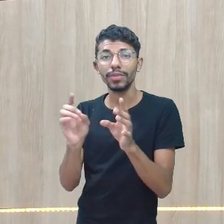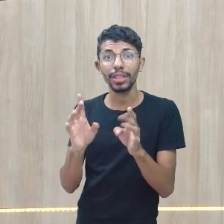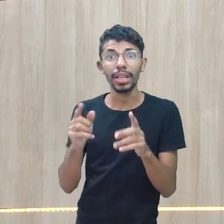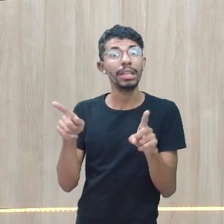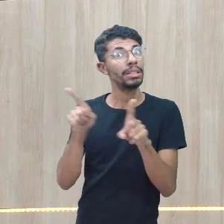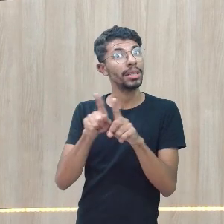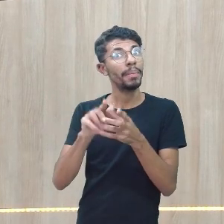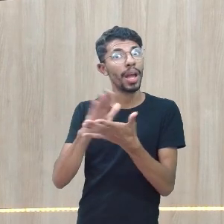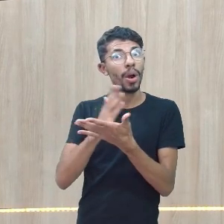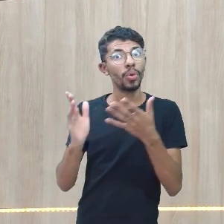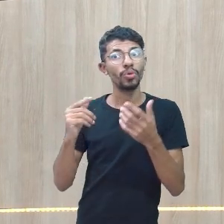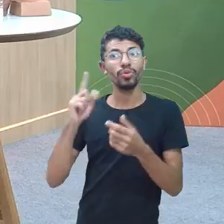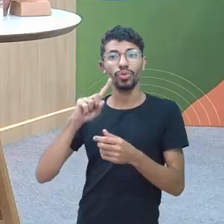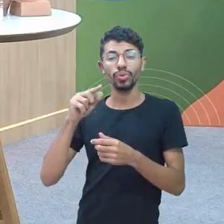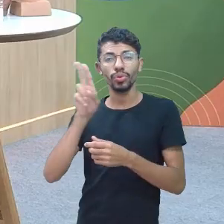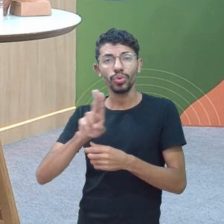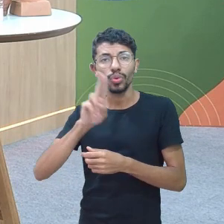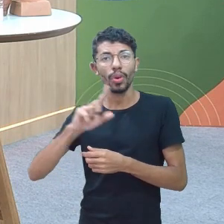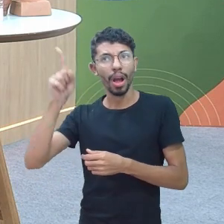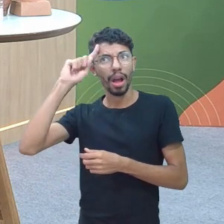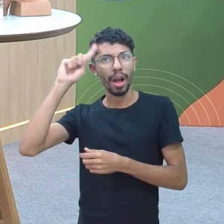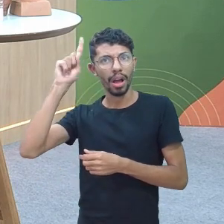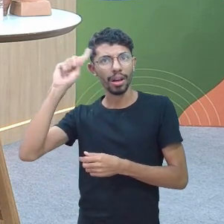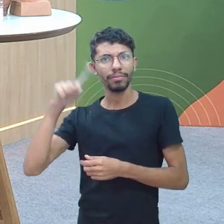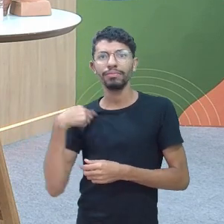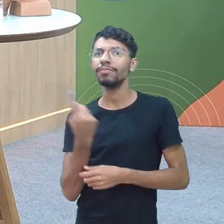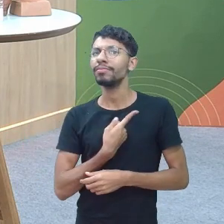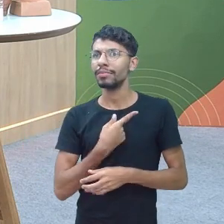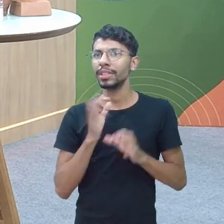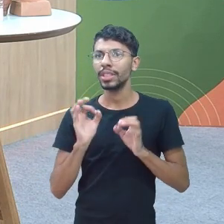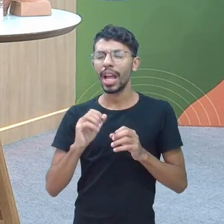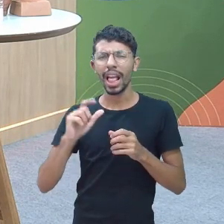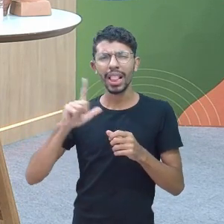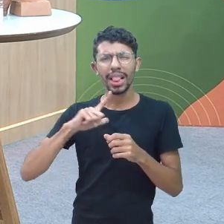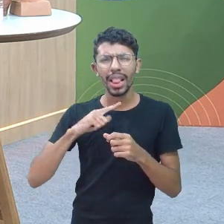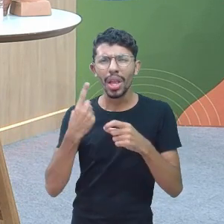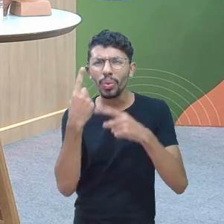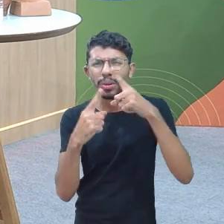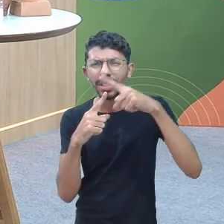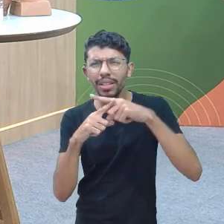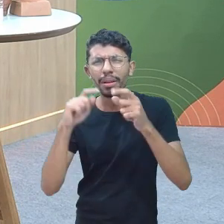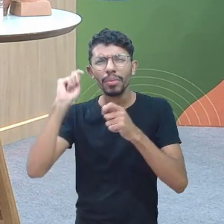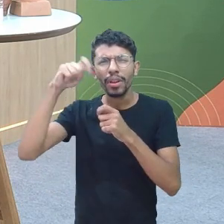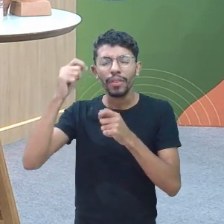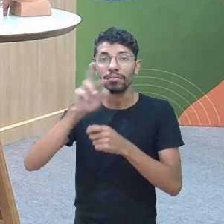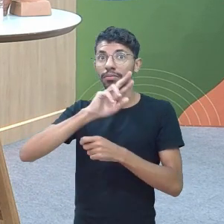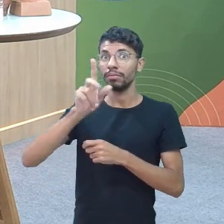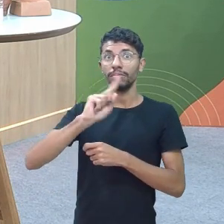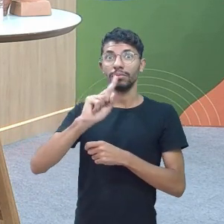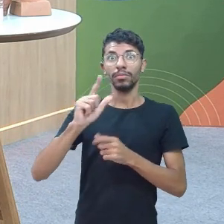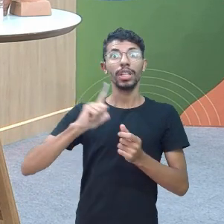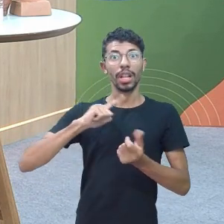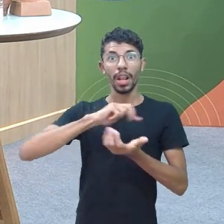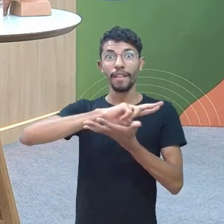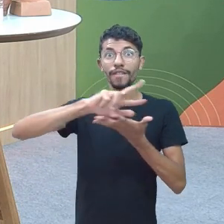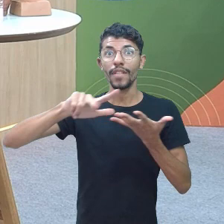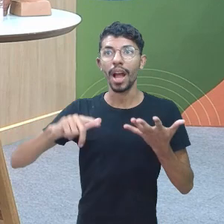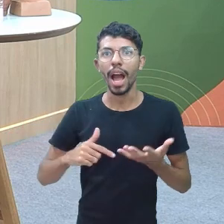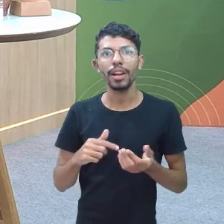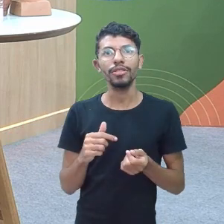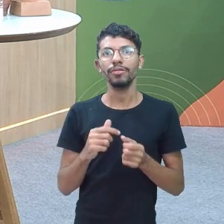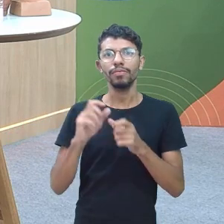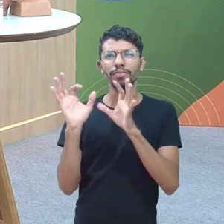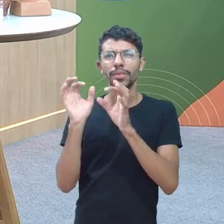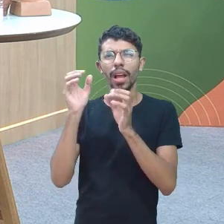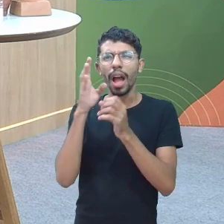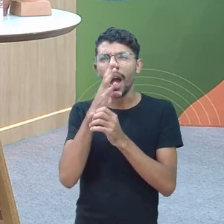dia. Professora, só tem um tipo de vídeo? Não, gente, tem vários. Vocês vão poder escolher. Assiste uns 2, vê qual é o